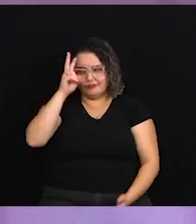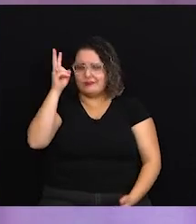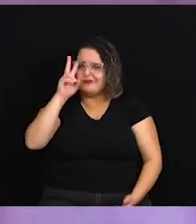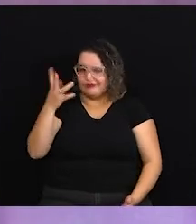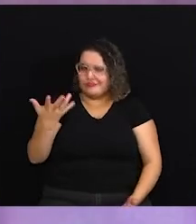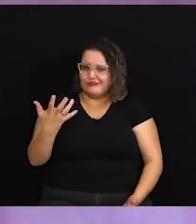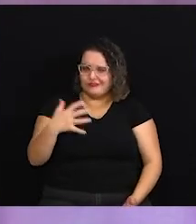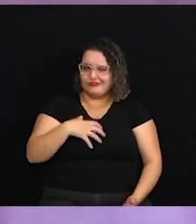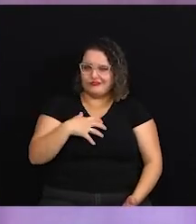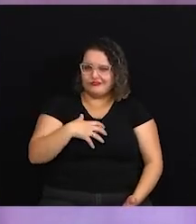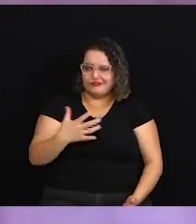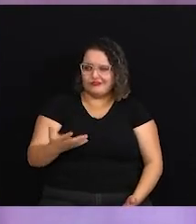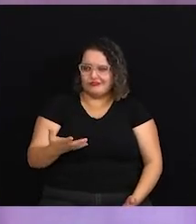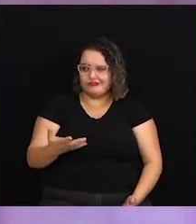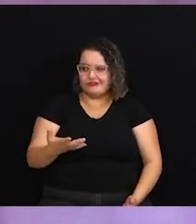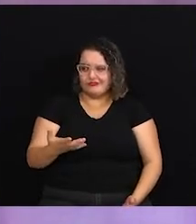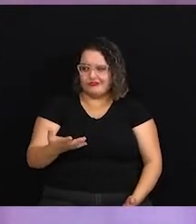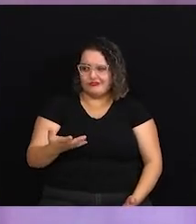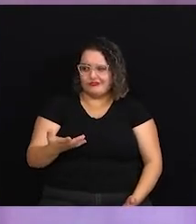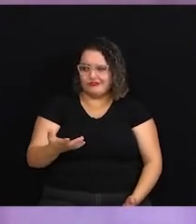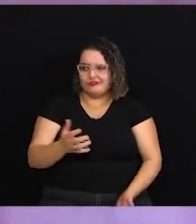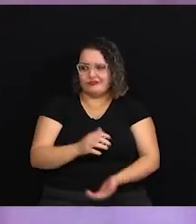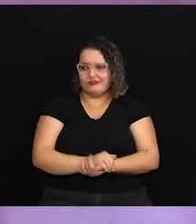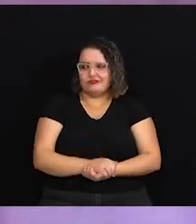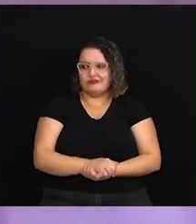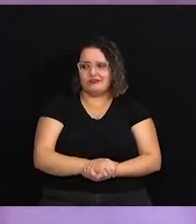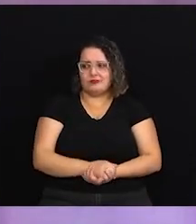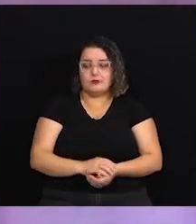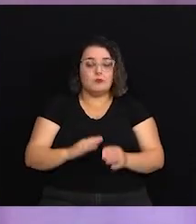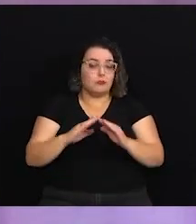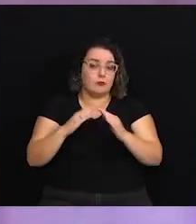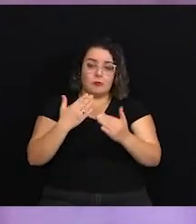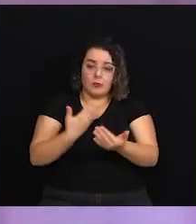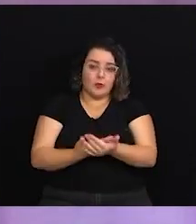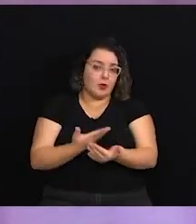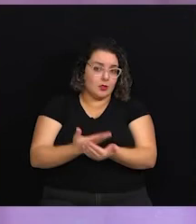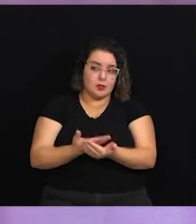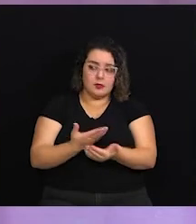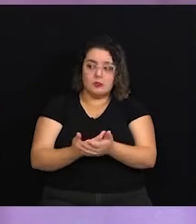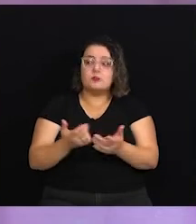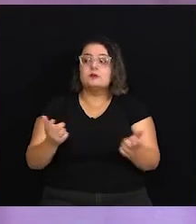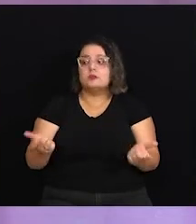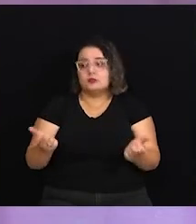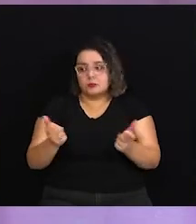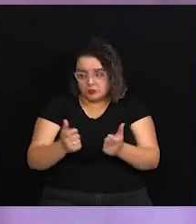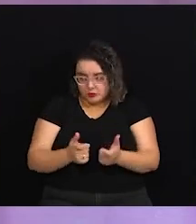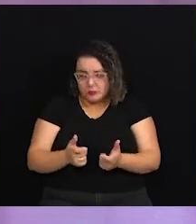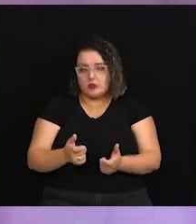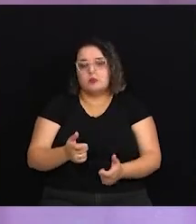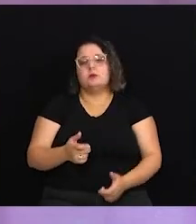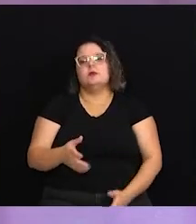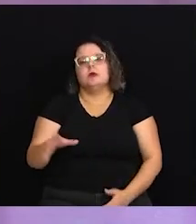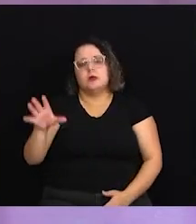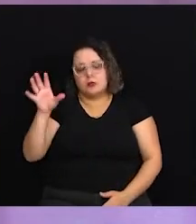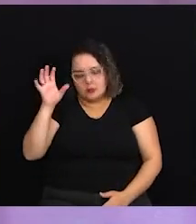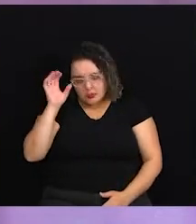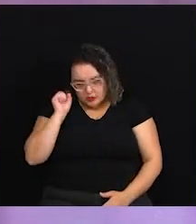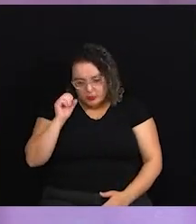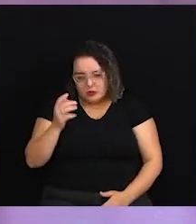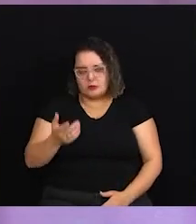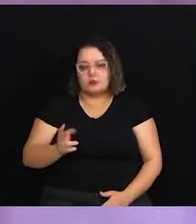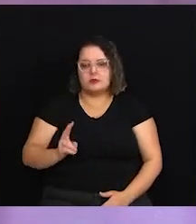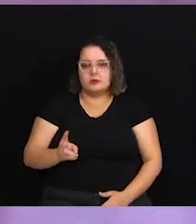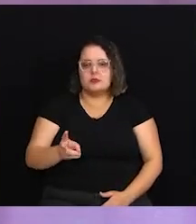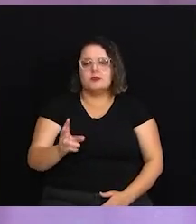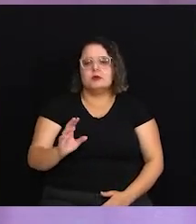histórias dessa natureza assim que bom tia e na escola diminuiu bastante mas ainda escutamos